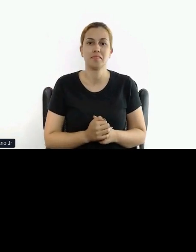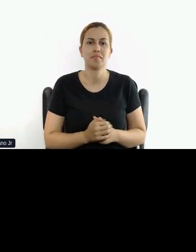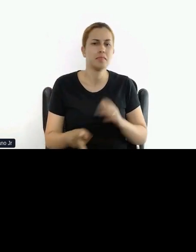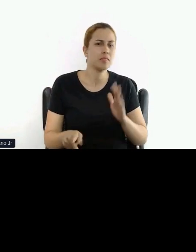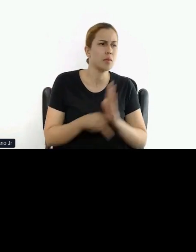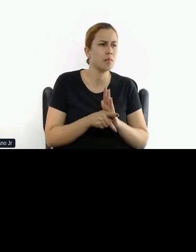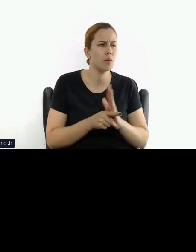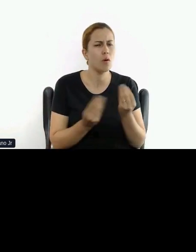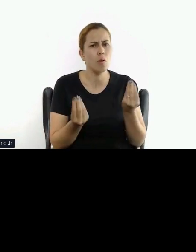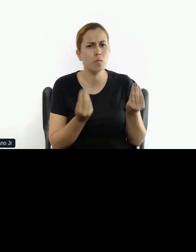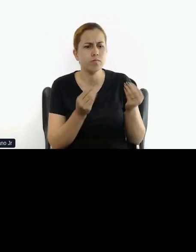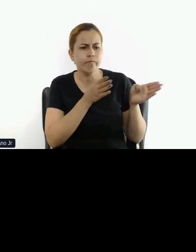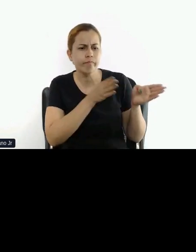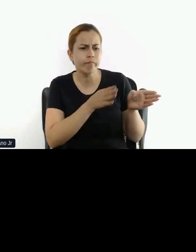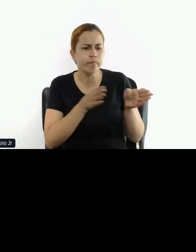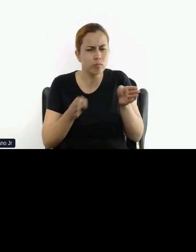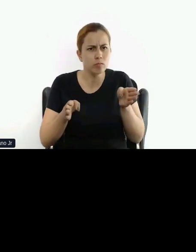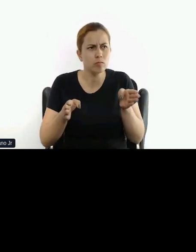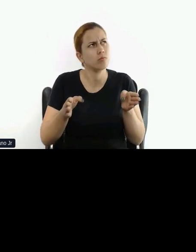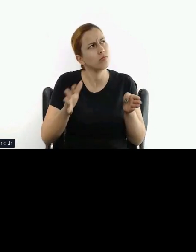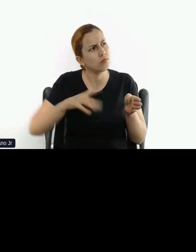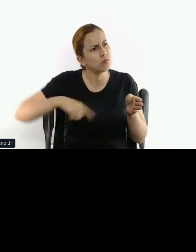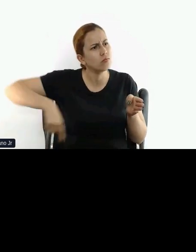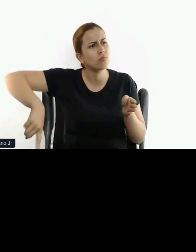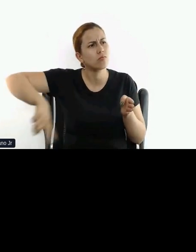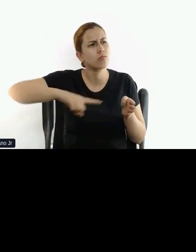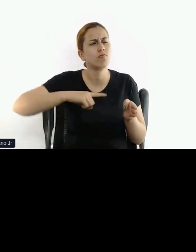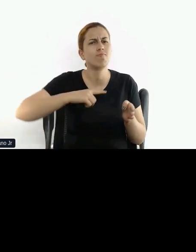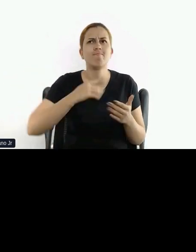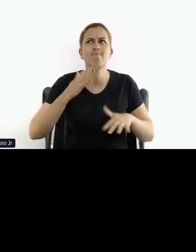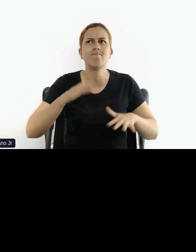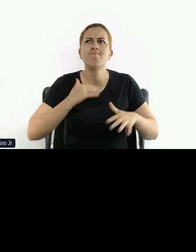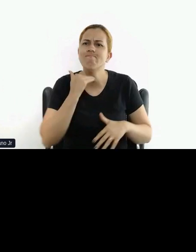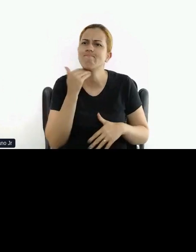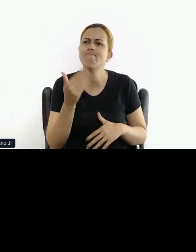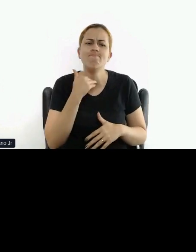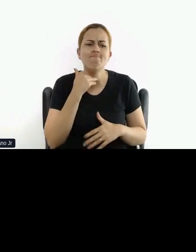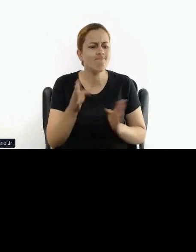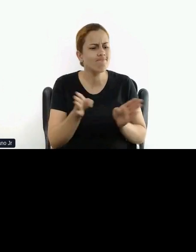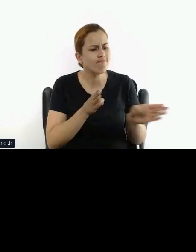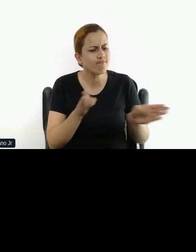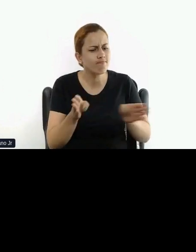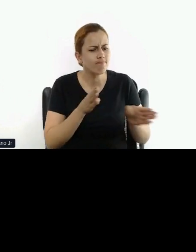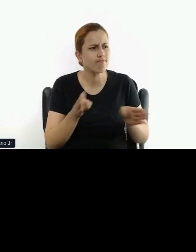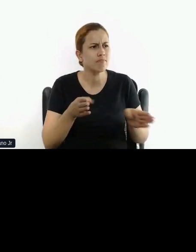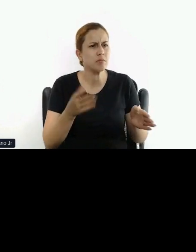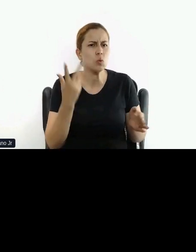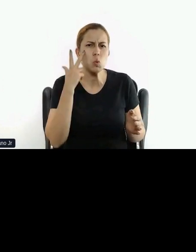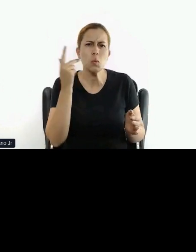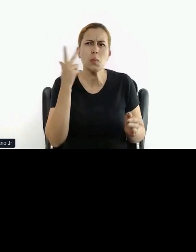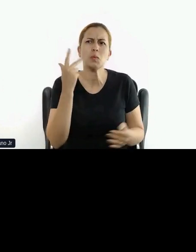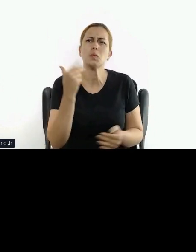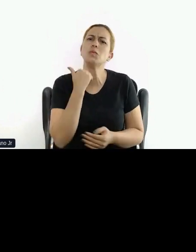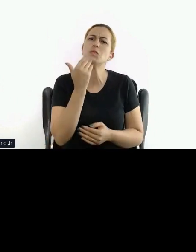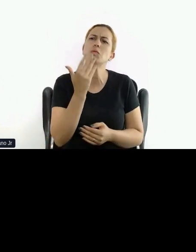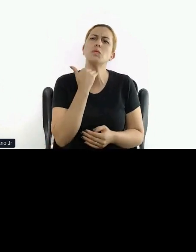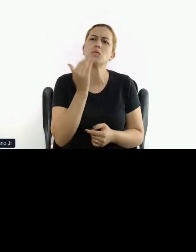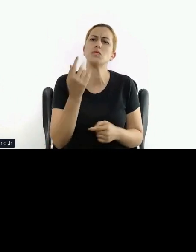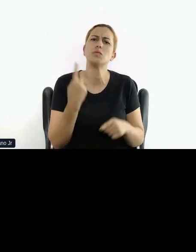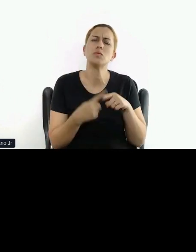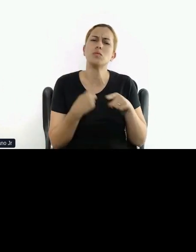computação, né? Por que a gente não consegue uma acessibilidade como algo normal, né? Como algo que todo